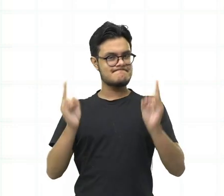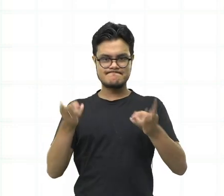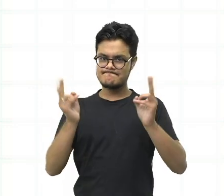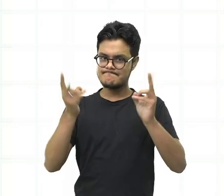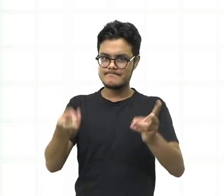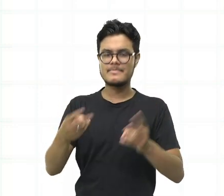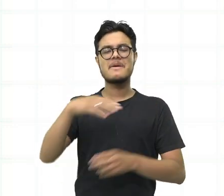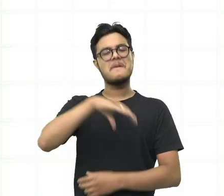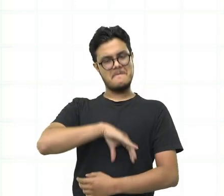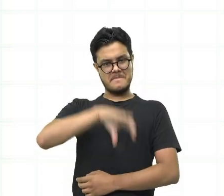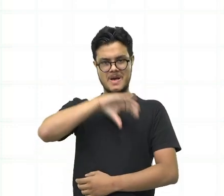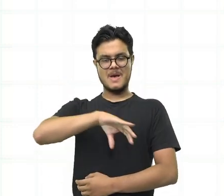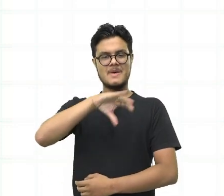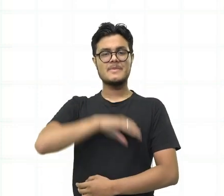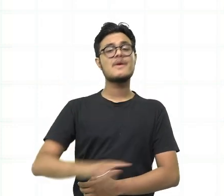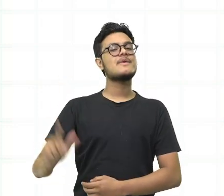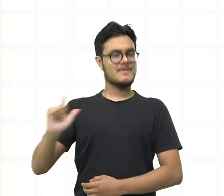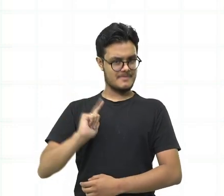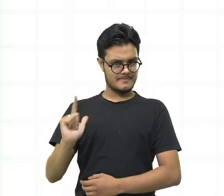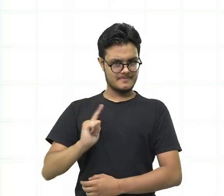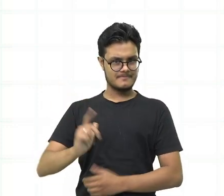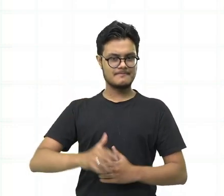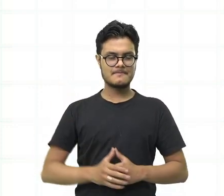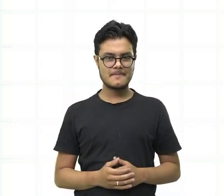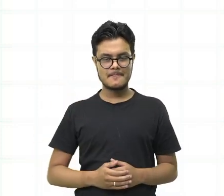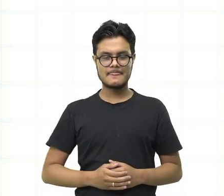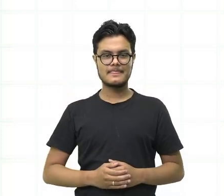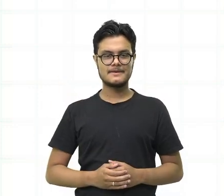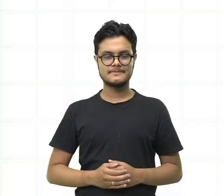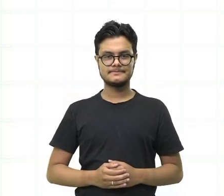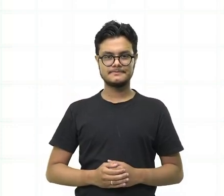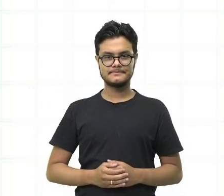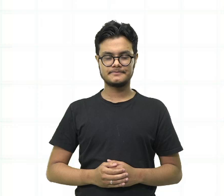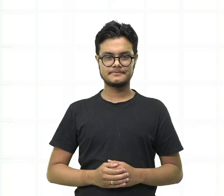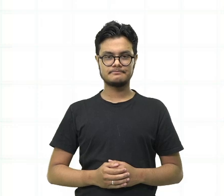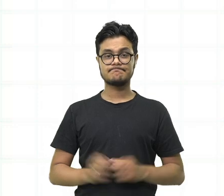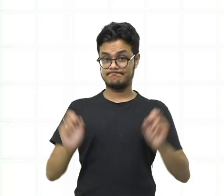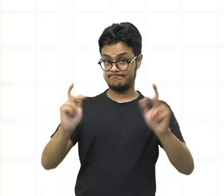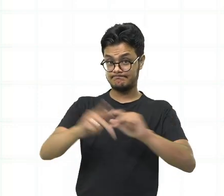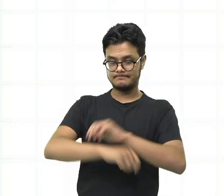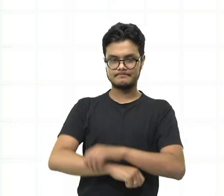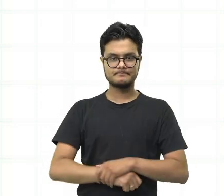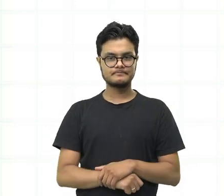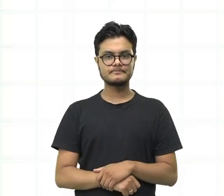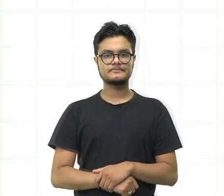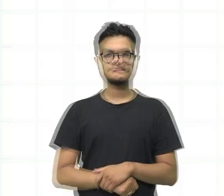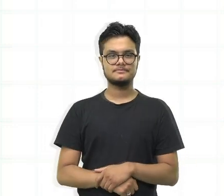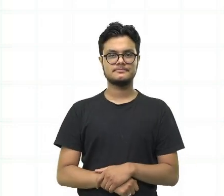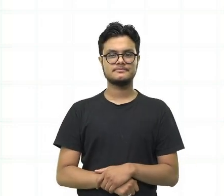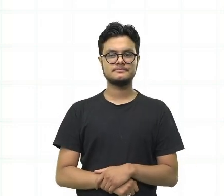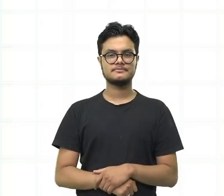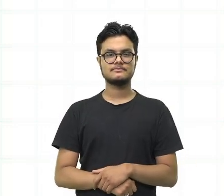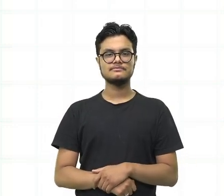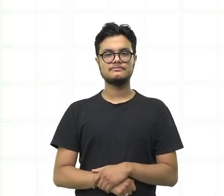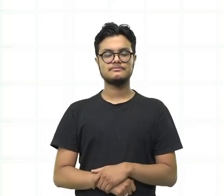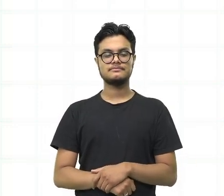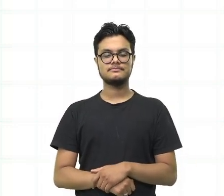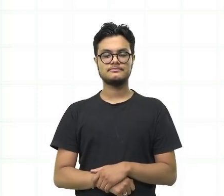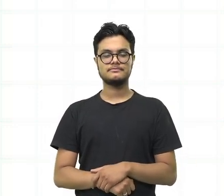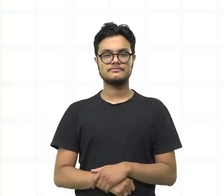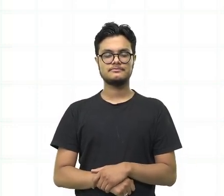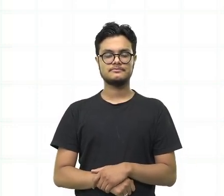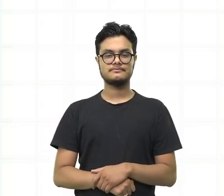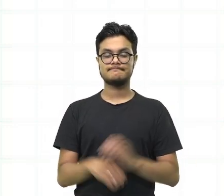continuar carregando um significado, tá bom? Dentro da língua portuguesa. Agora, vamos verificar